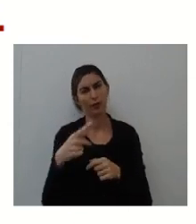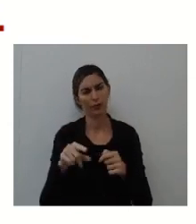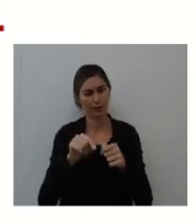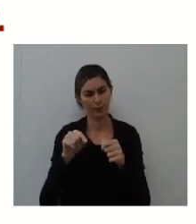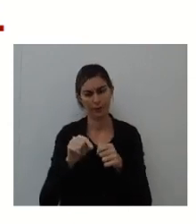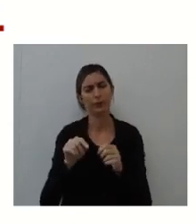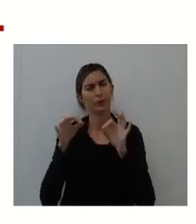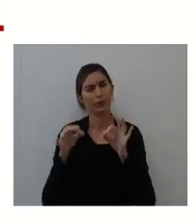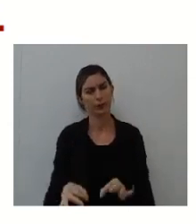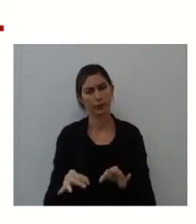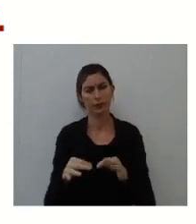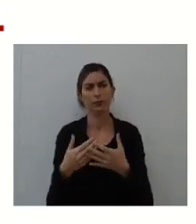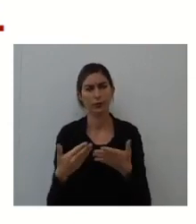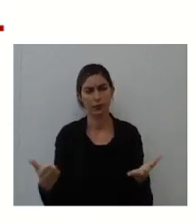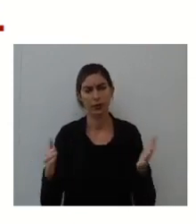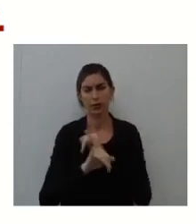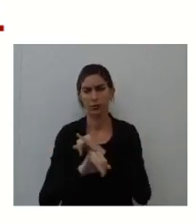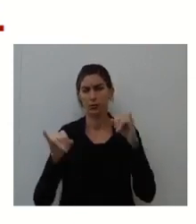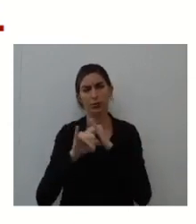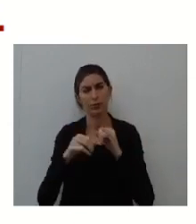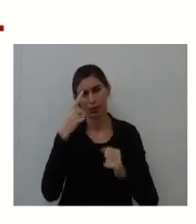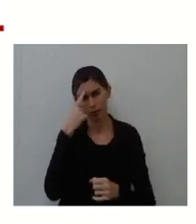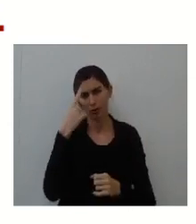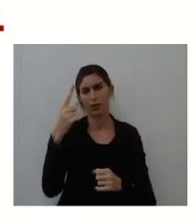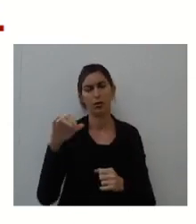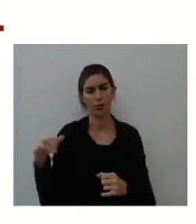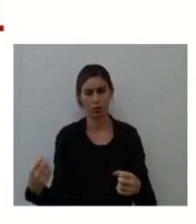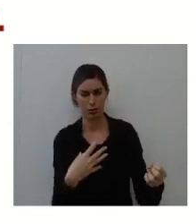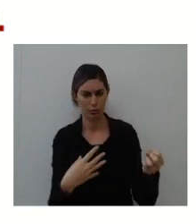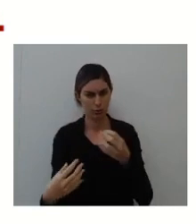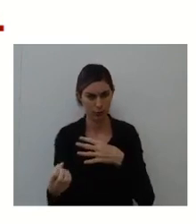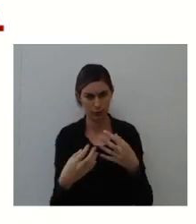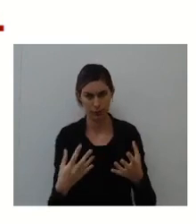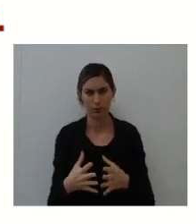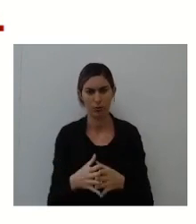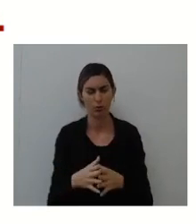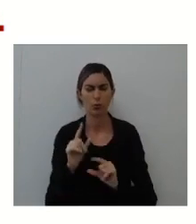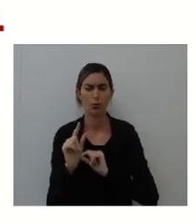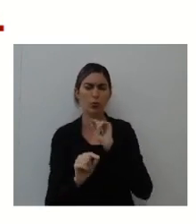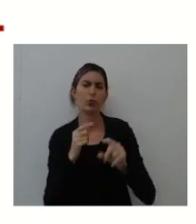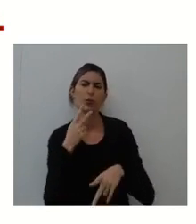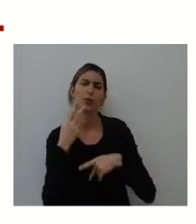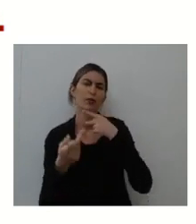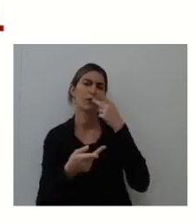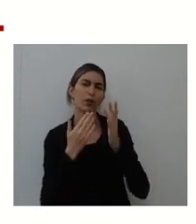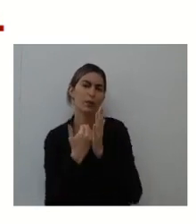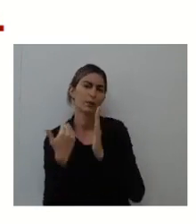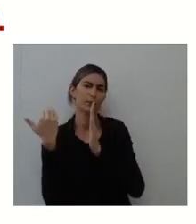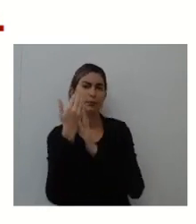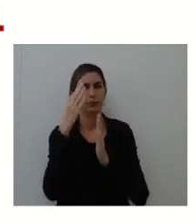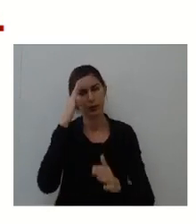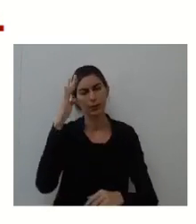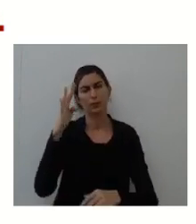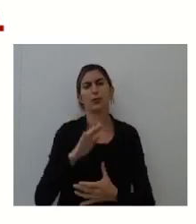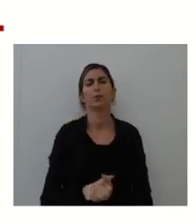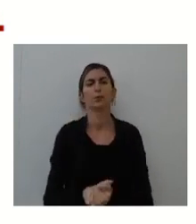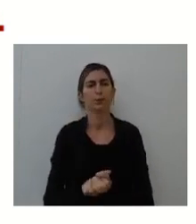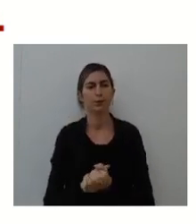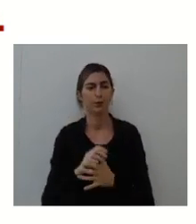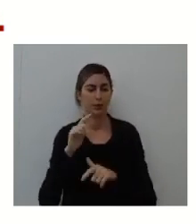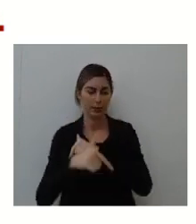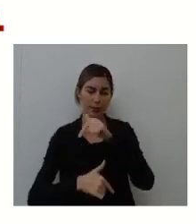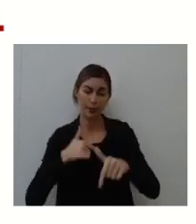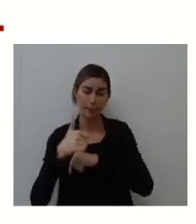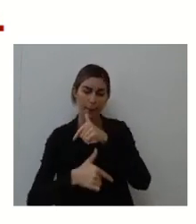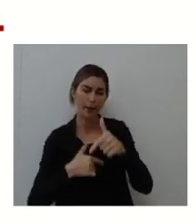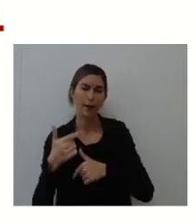produzido exatamente para isso, divulgar uma ideia inovadora. Do que fala principalmente o texto? Fala do